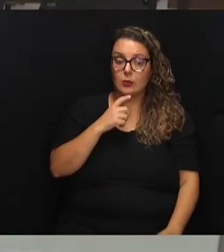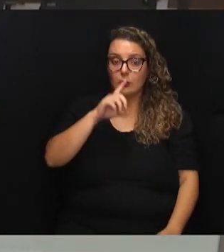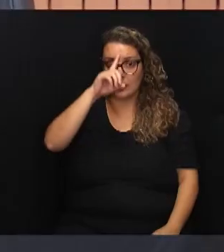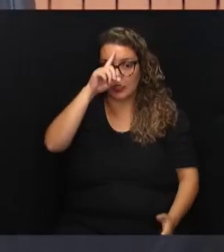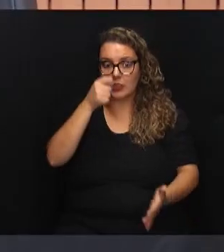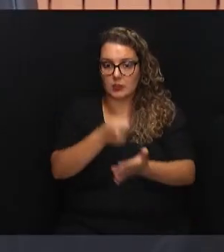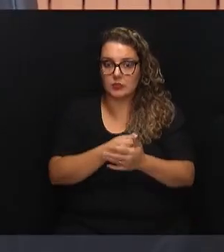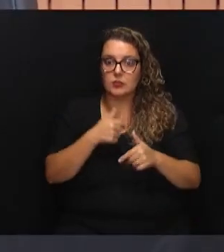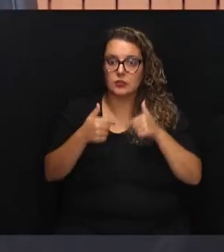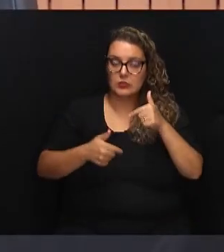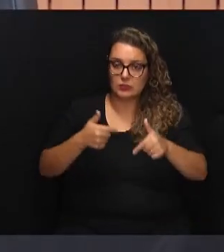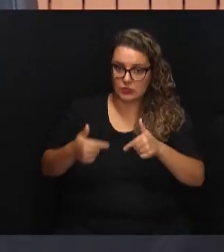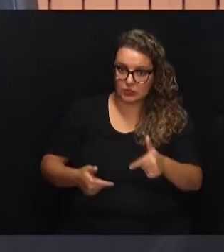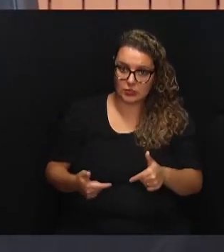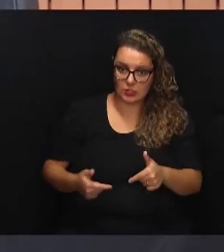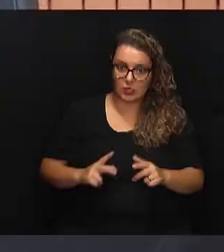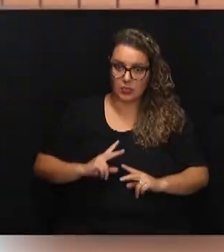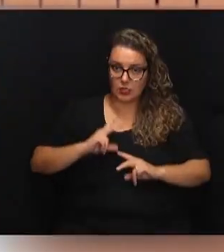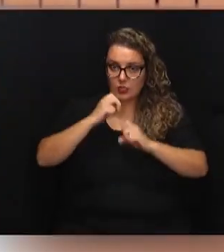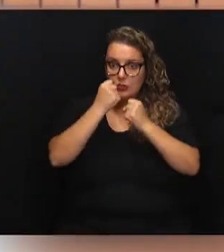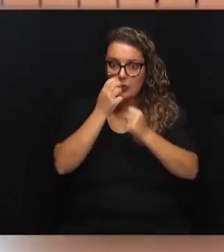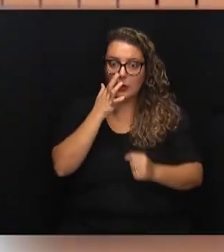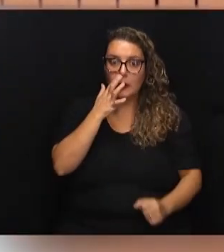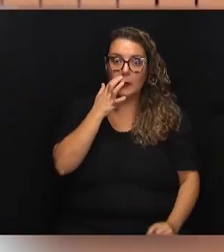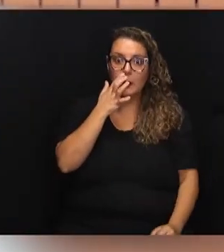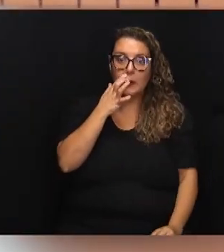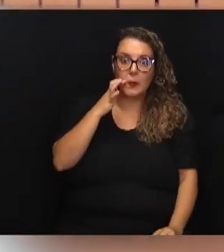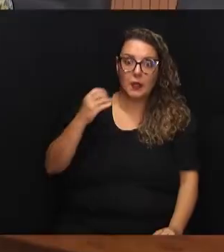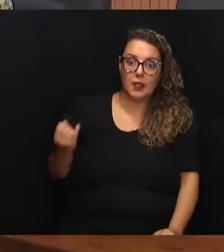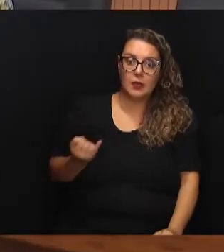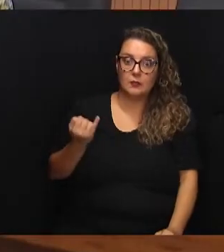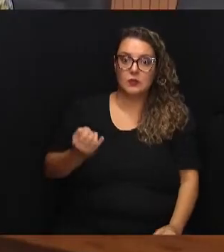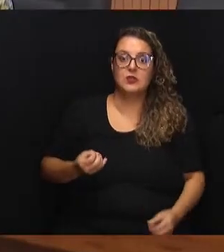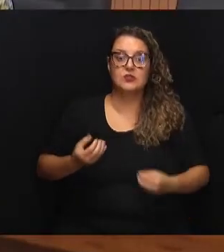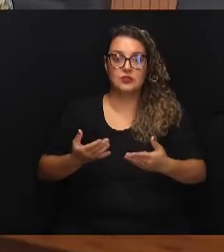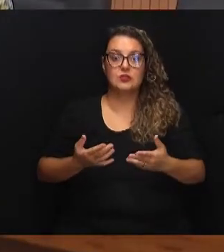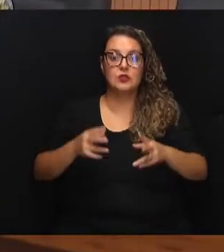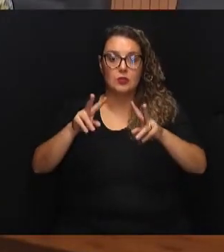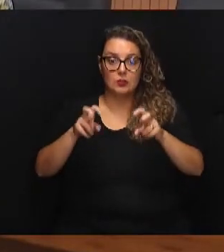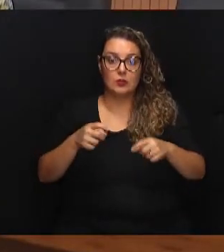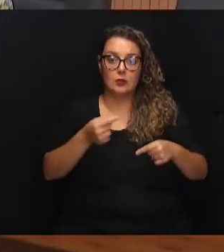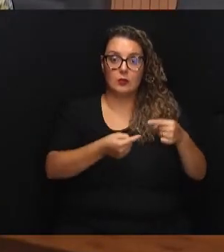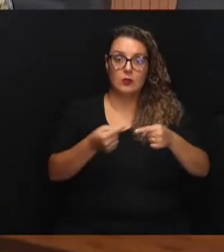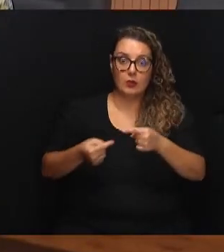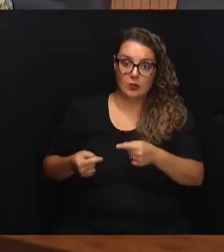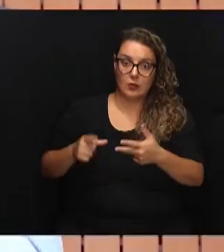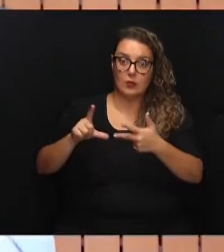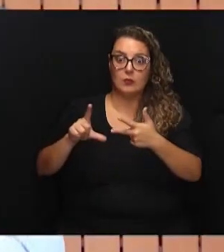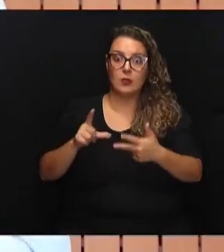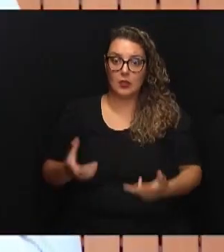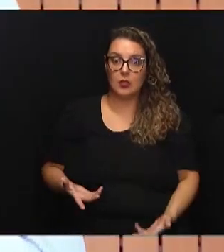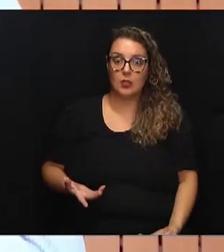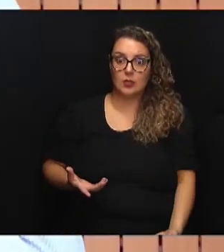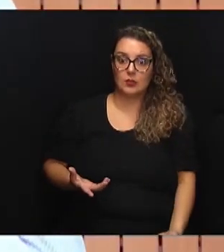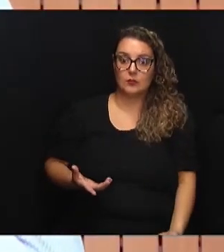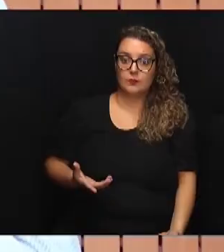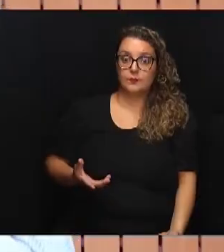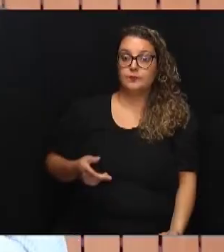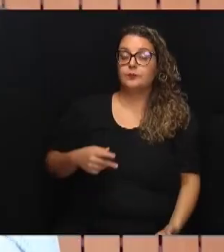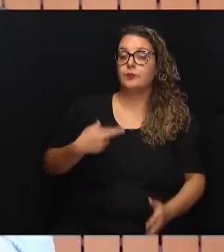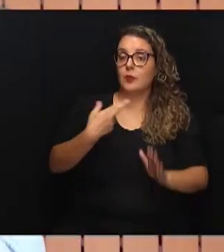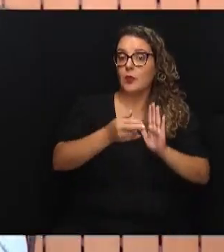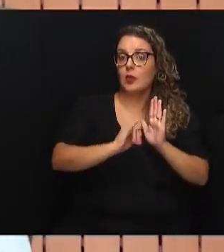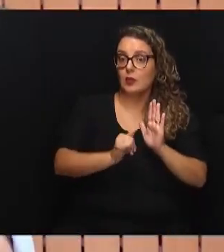dos trabalhos e reforçaram a relevância de trazer o tema para debate no Legislativo. Relator da